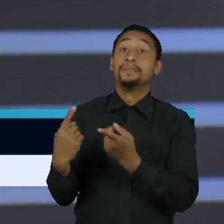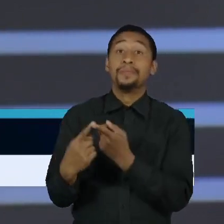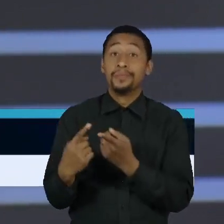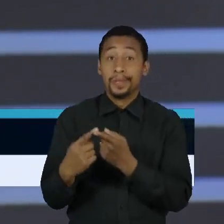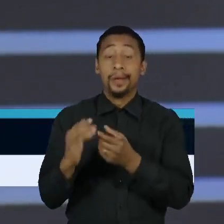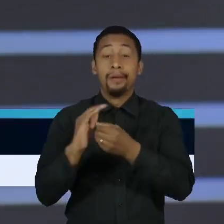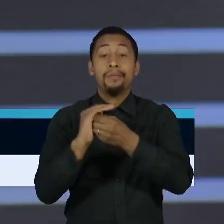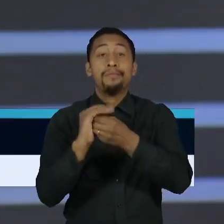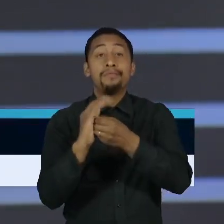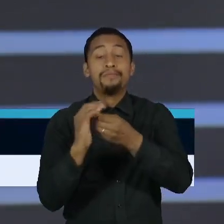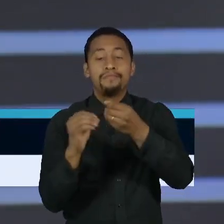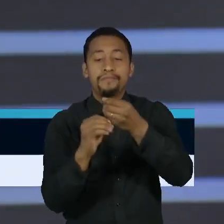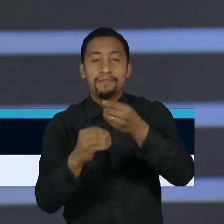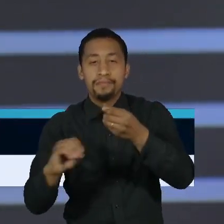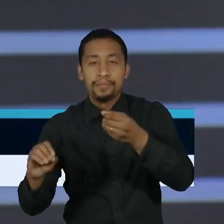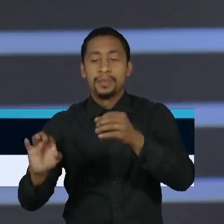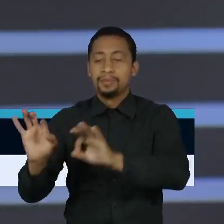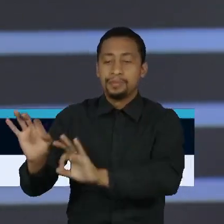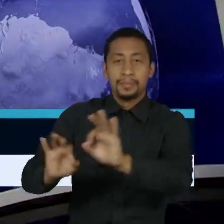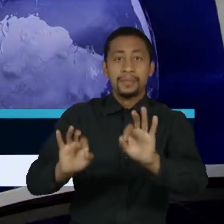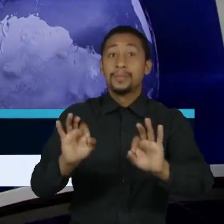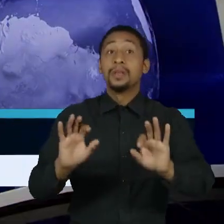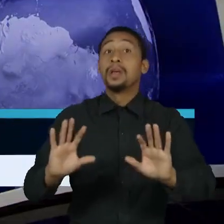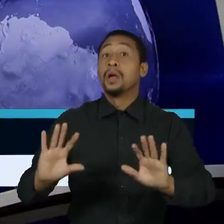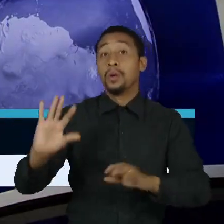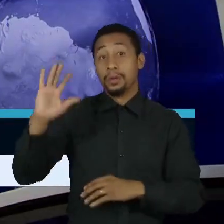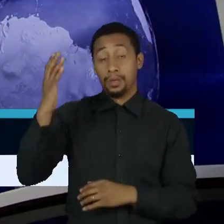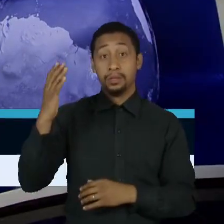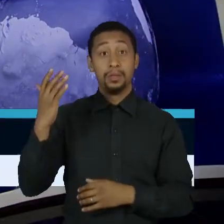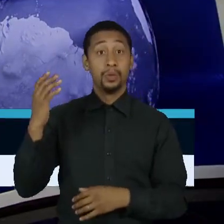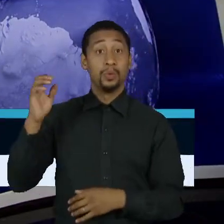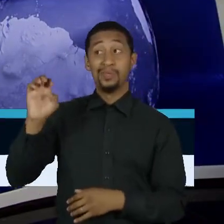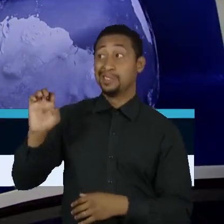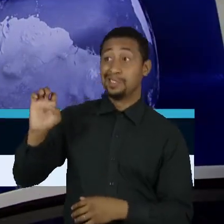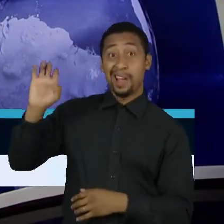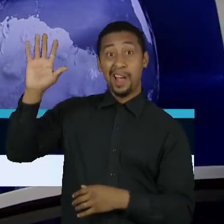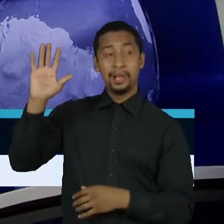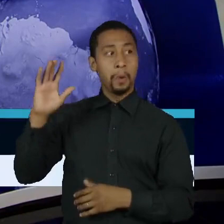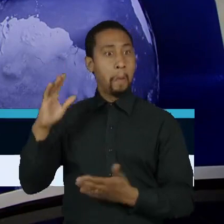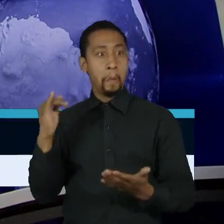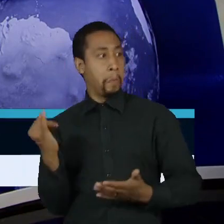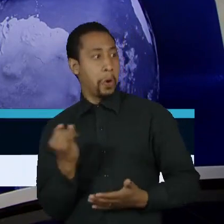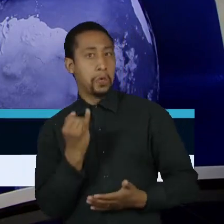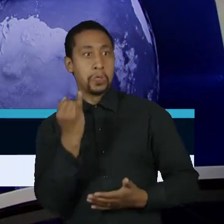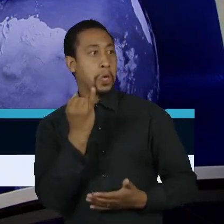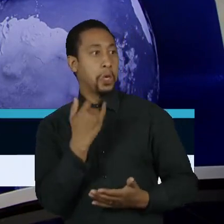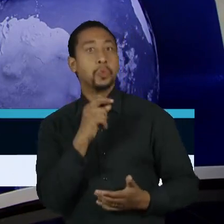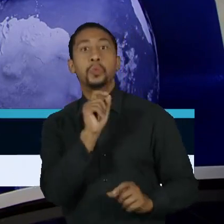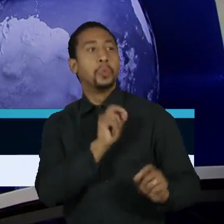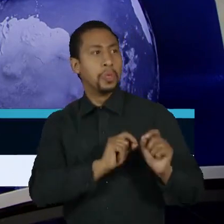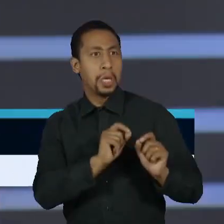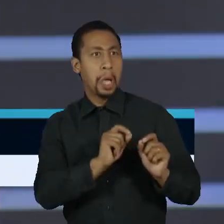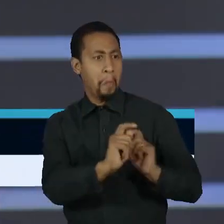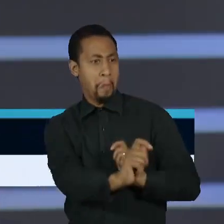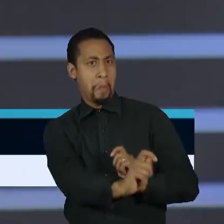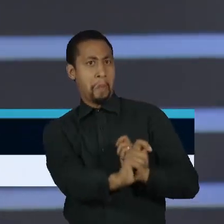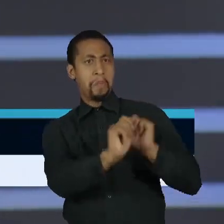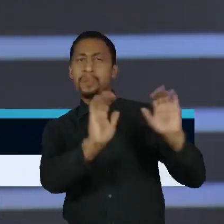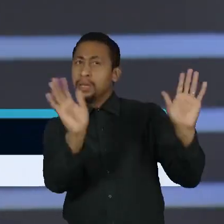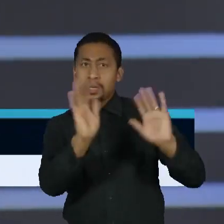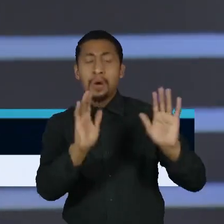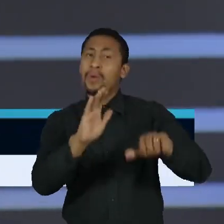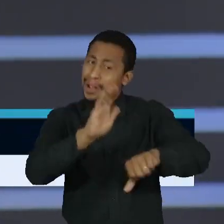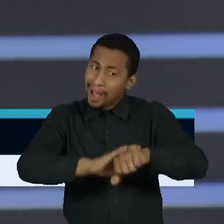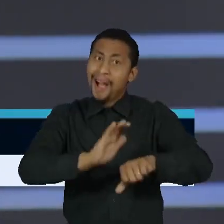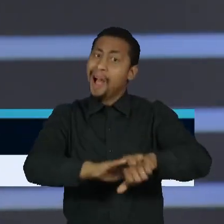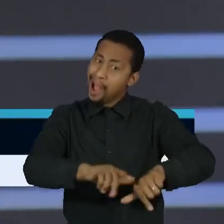e outras tantas, para o Estado não é importante ele receber uma outorga, para o Estado é importante ele fazer o serviço. Então, o que aquele